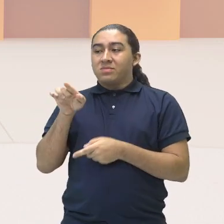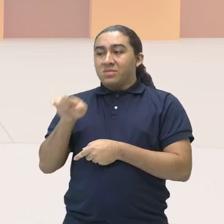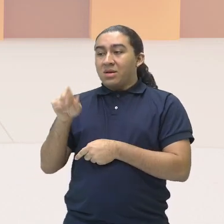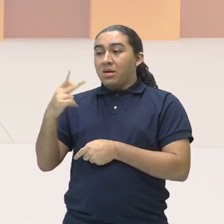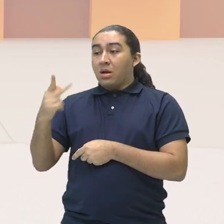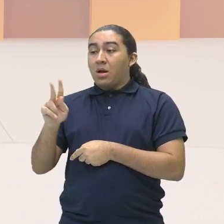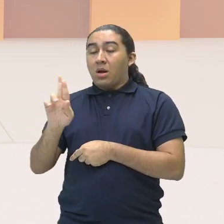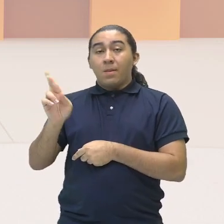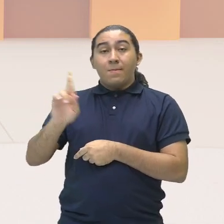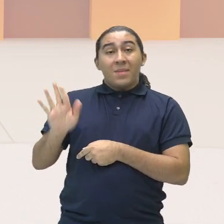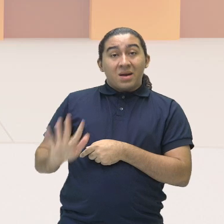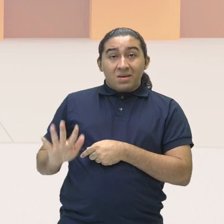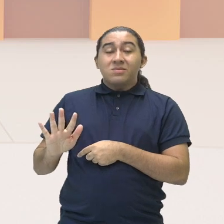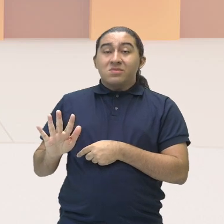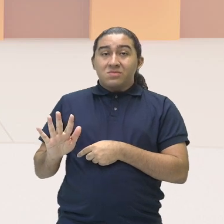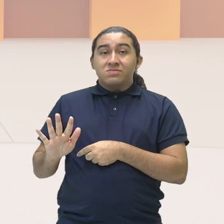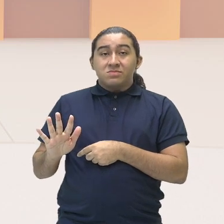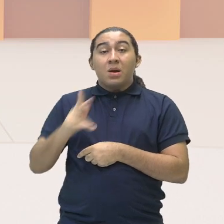tornava